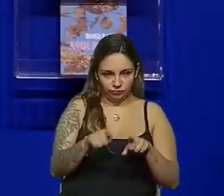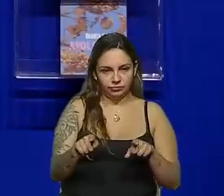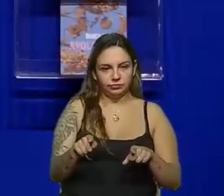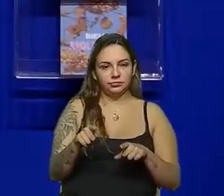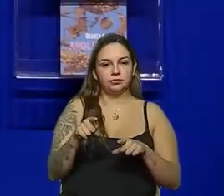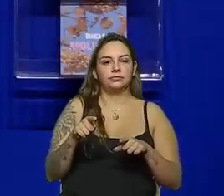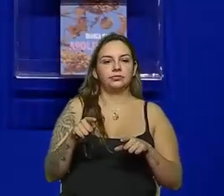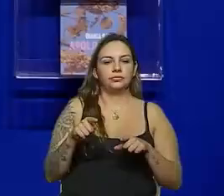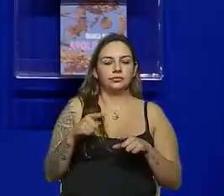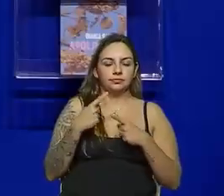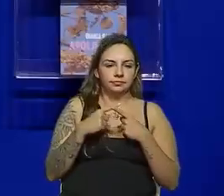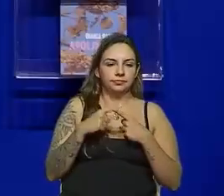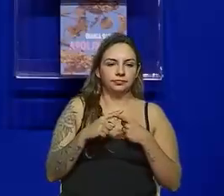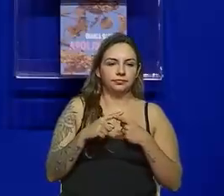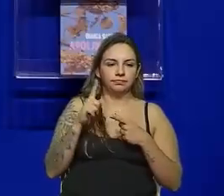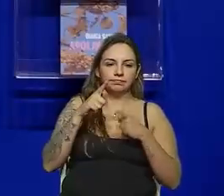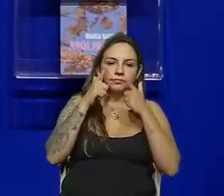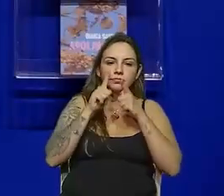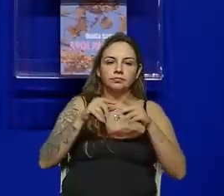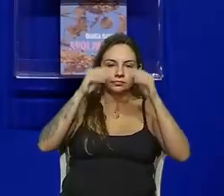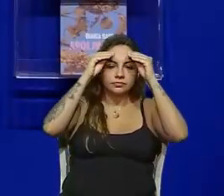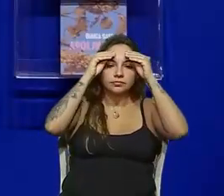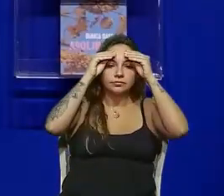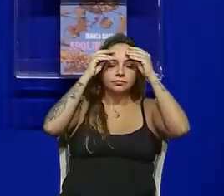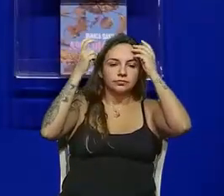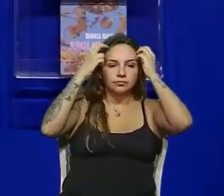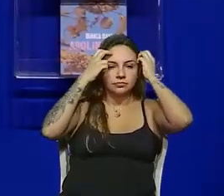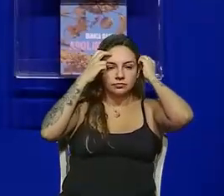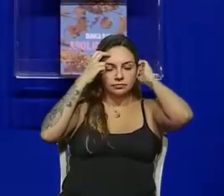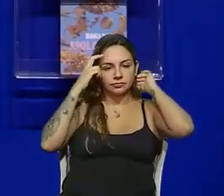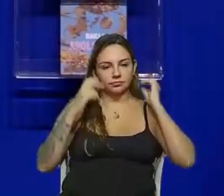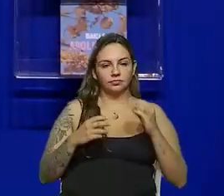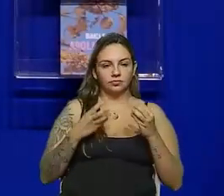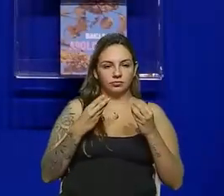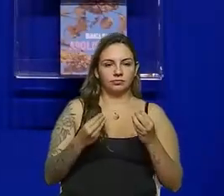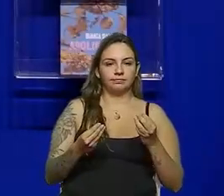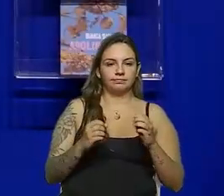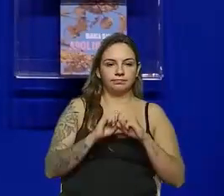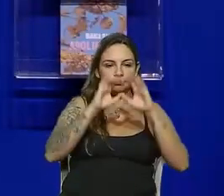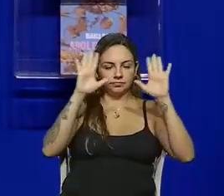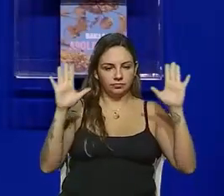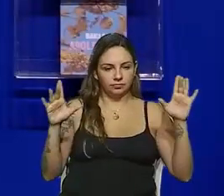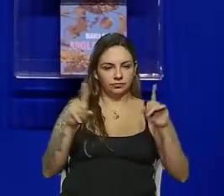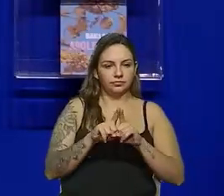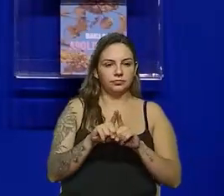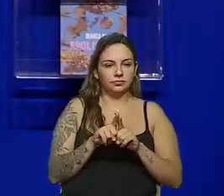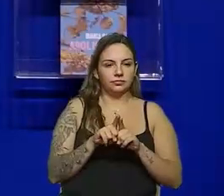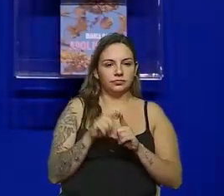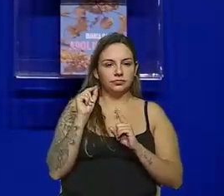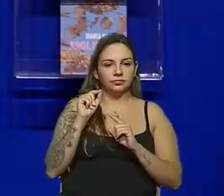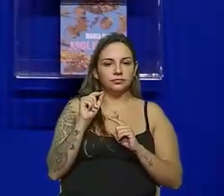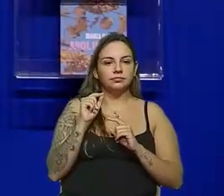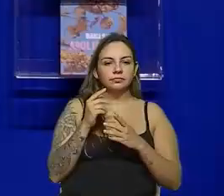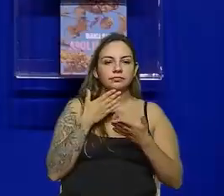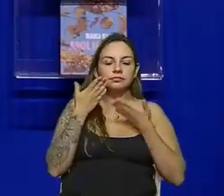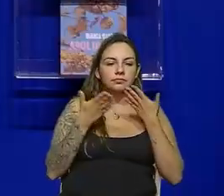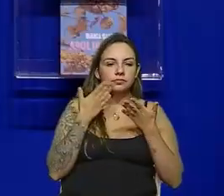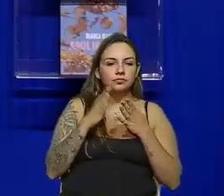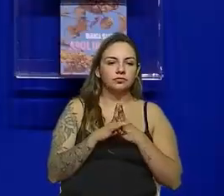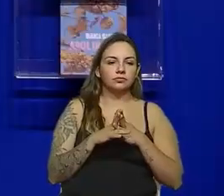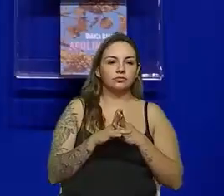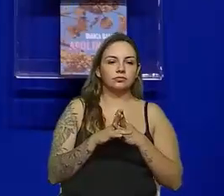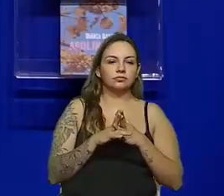com enigmas, porque é a linguagem da cultura, mas com muita clareza também do que se tratava,